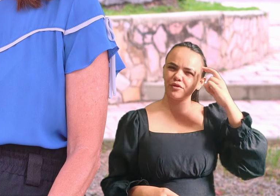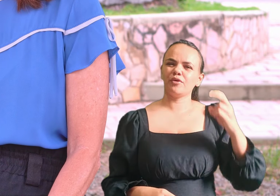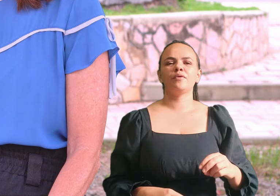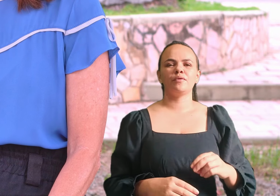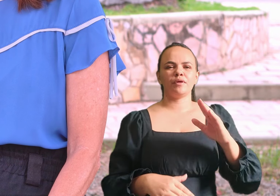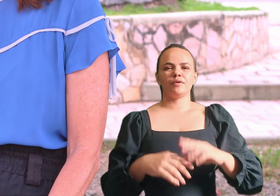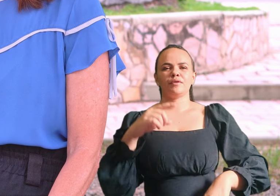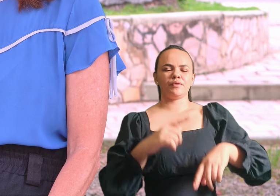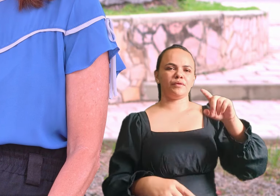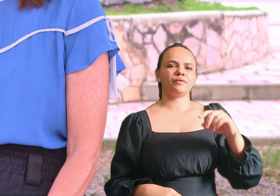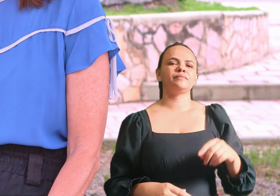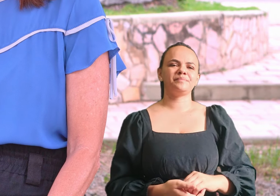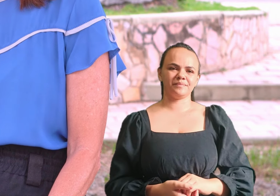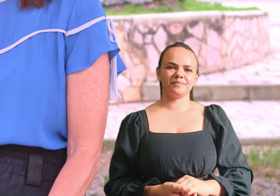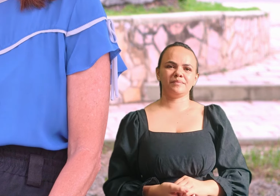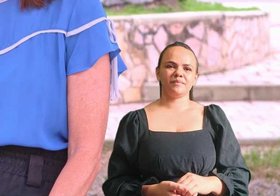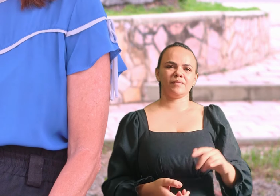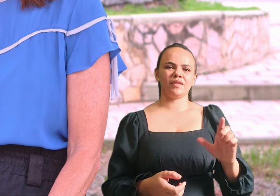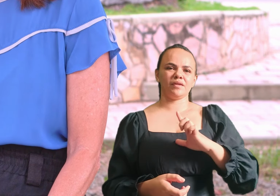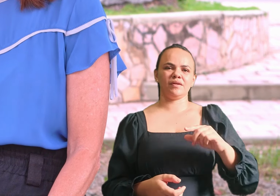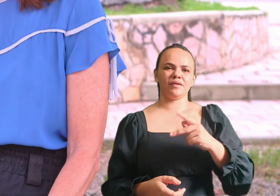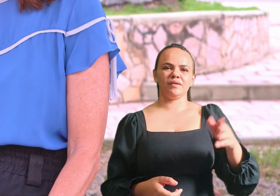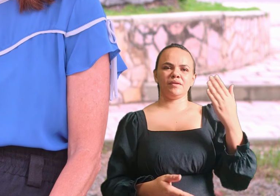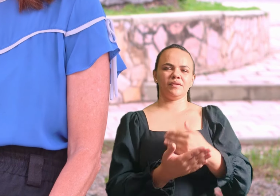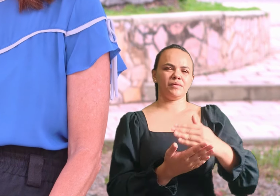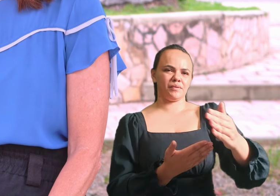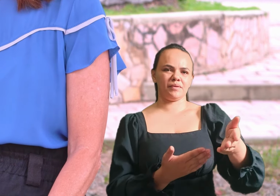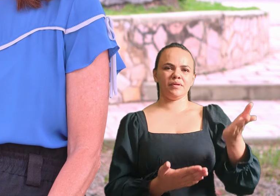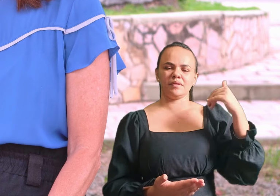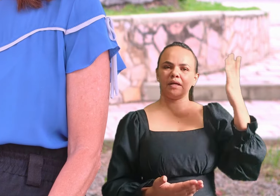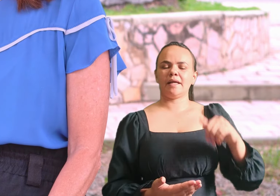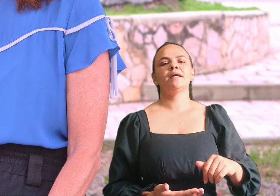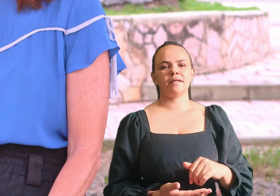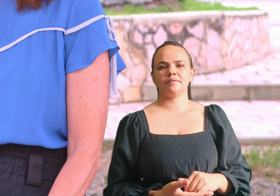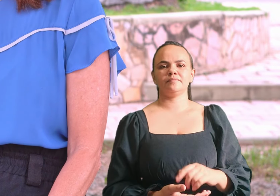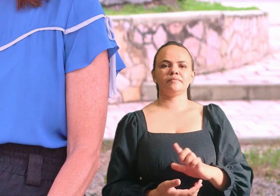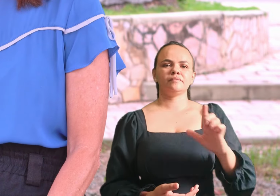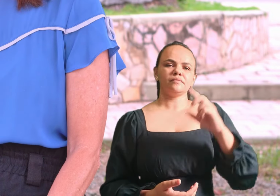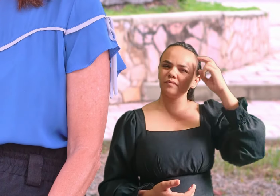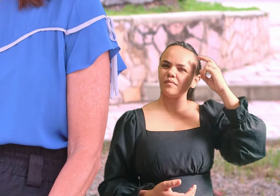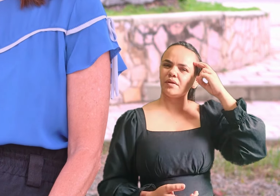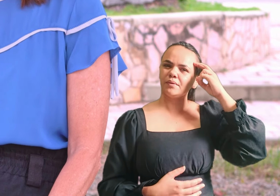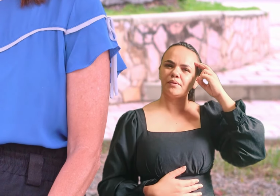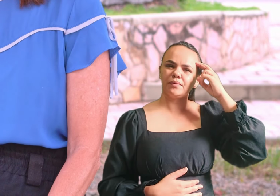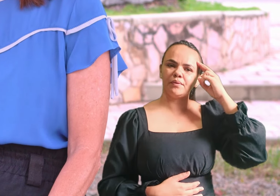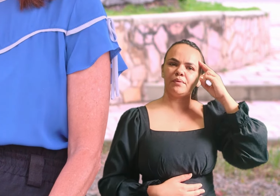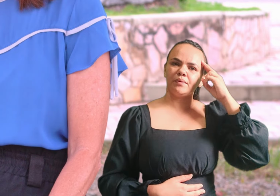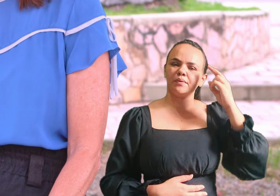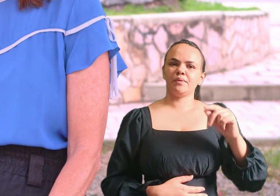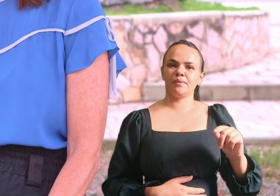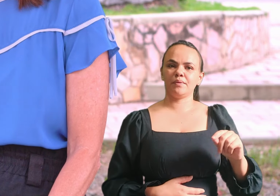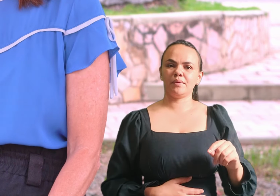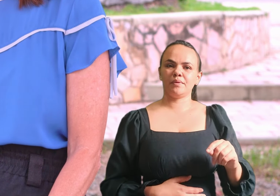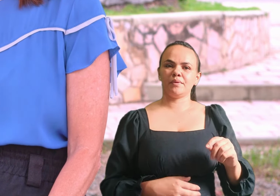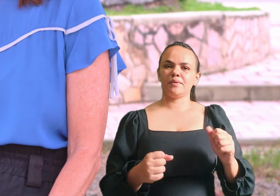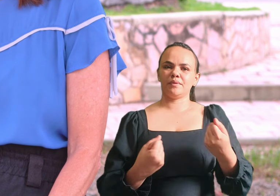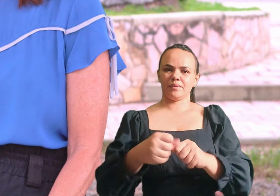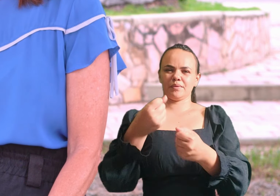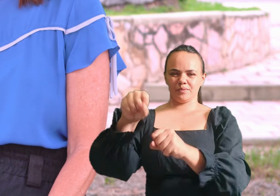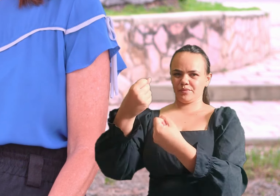nós tivemos aqui nos princípios nos primórdios a cultura de varrer os